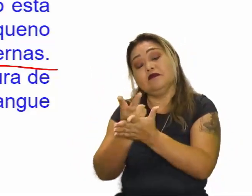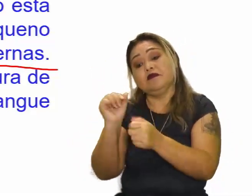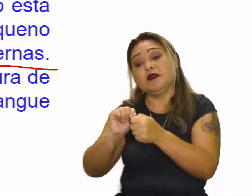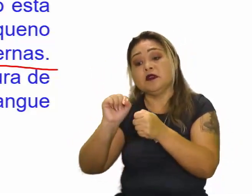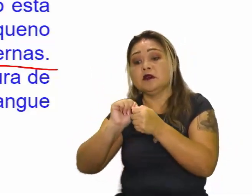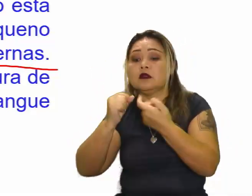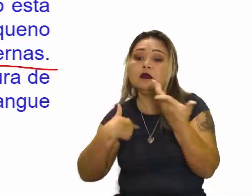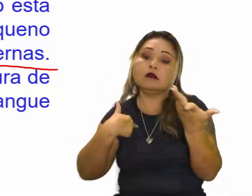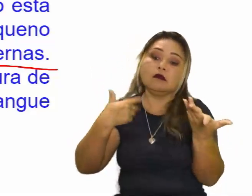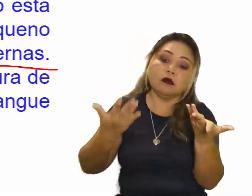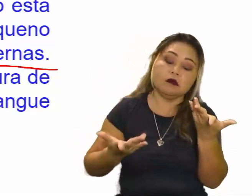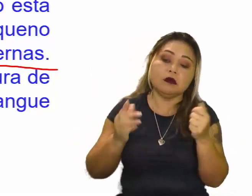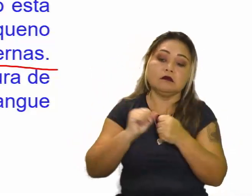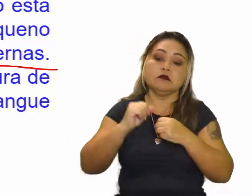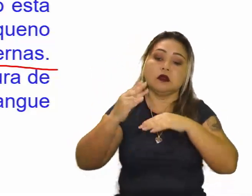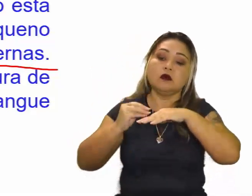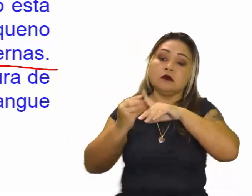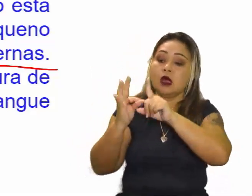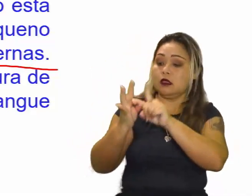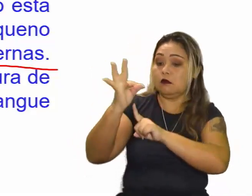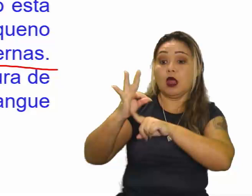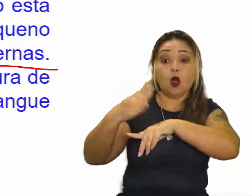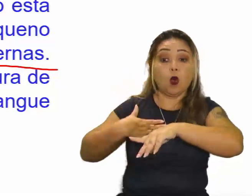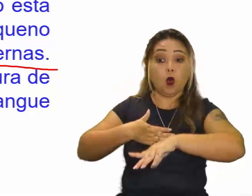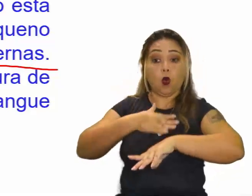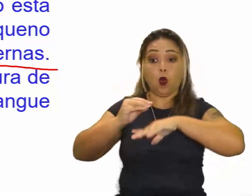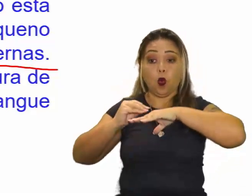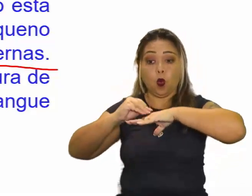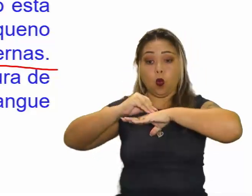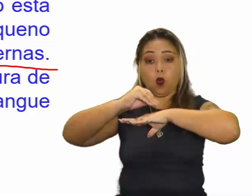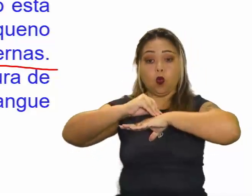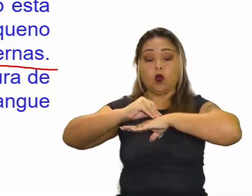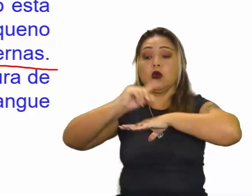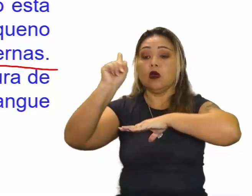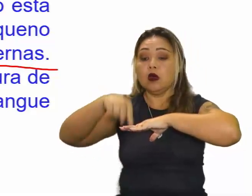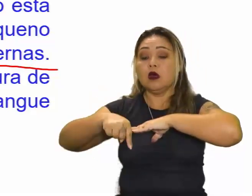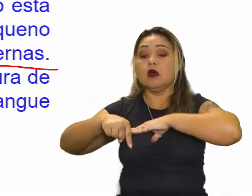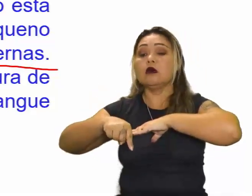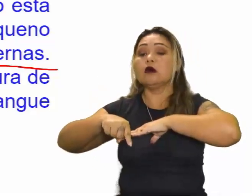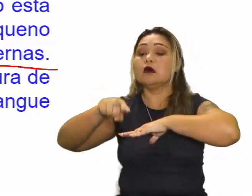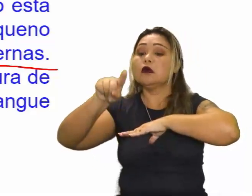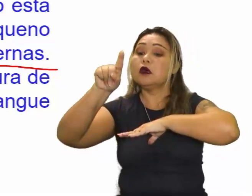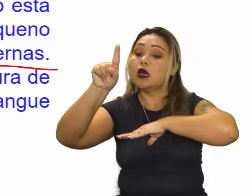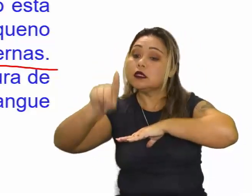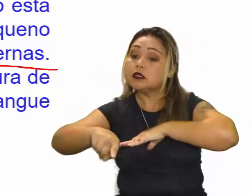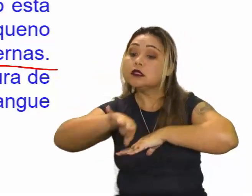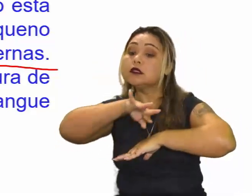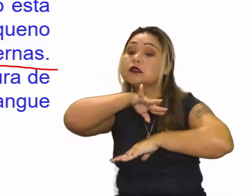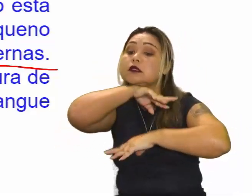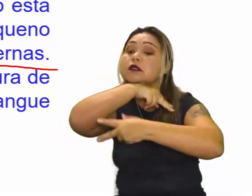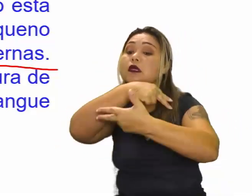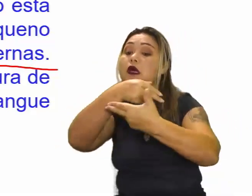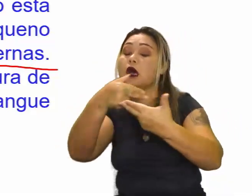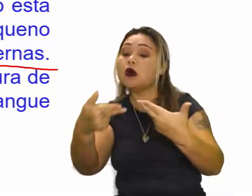não manter a temperatura corpórea constante, são chamados de animais frios,